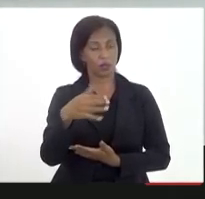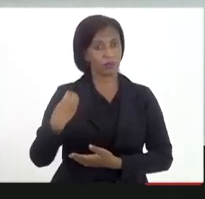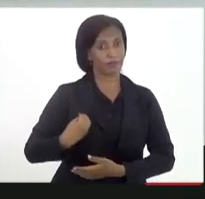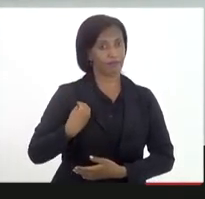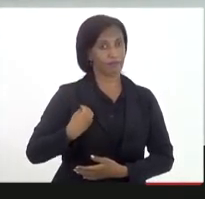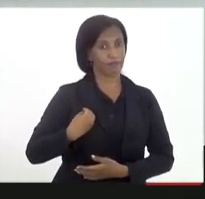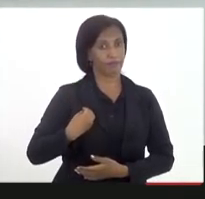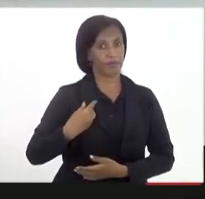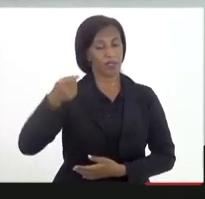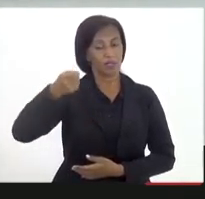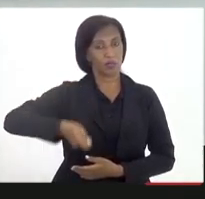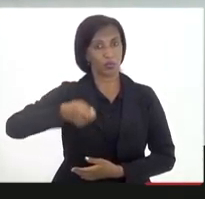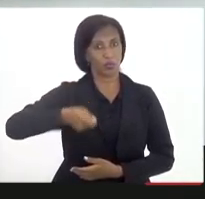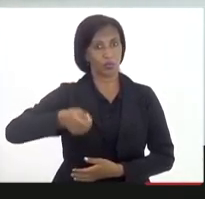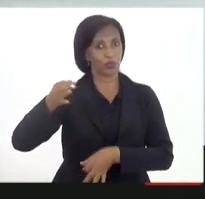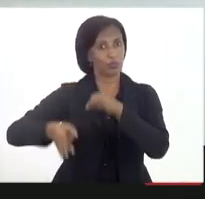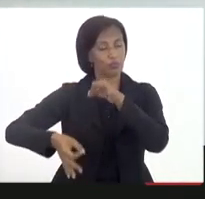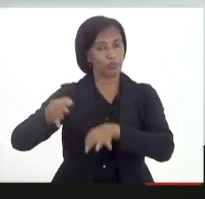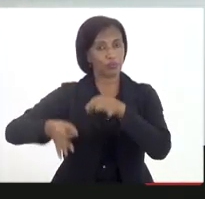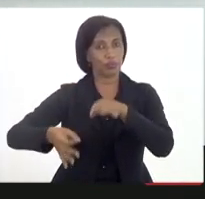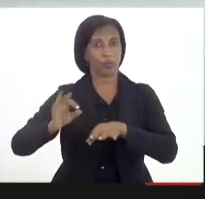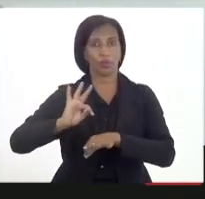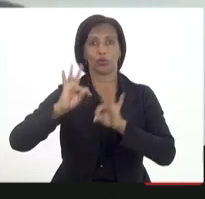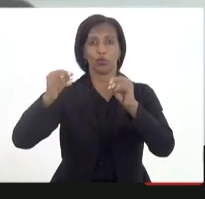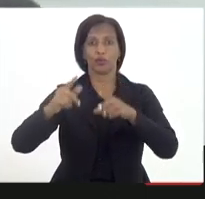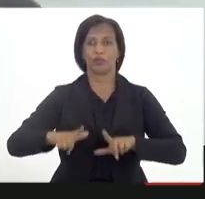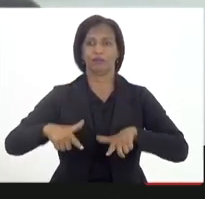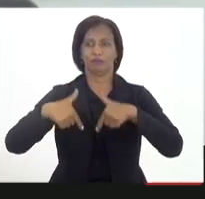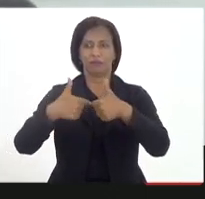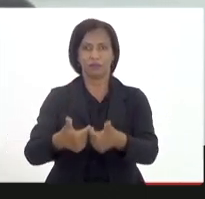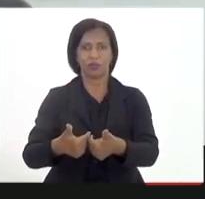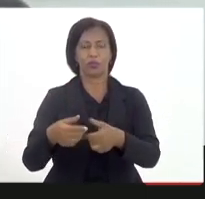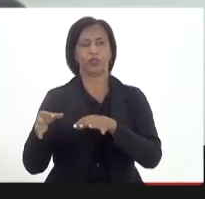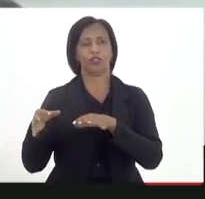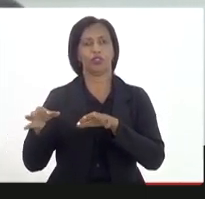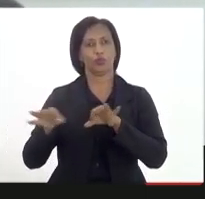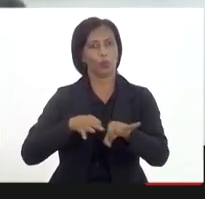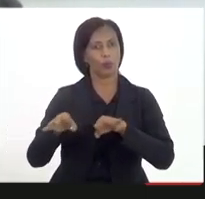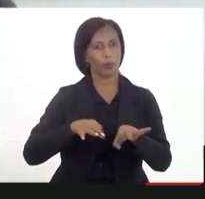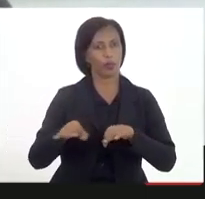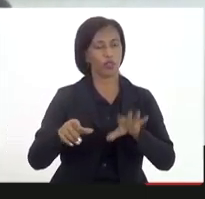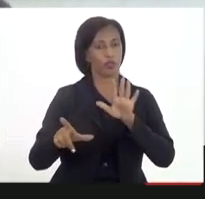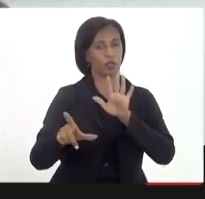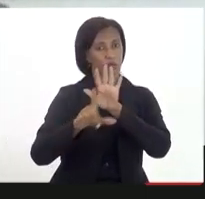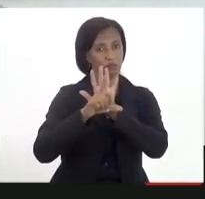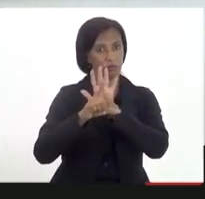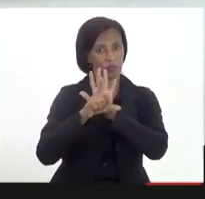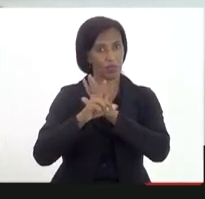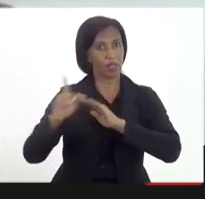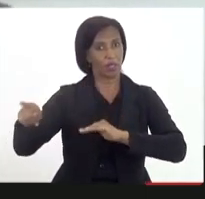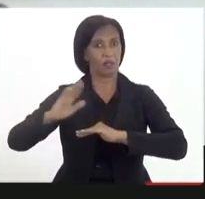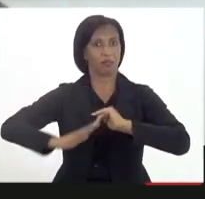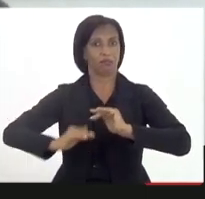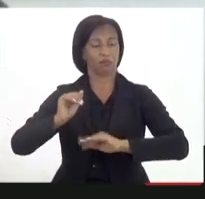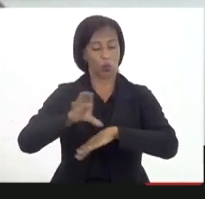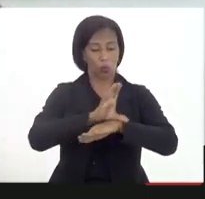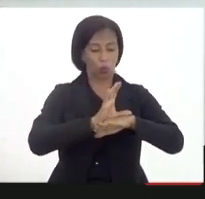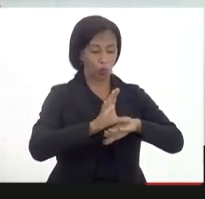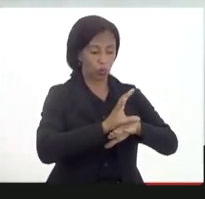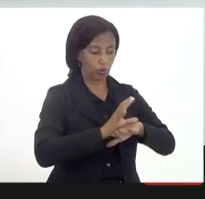porque todas as ações uma eventual propositura de um projeto de lei ela tempo competência originária conforme mandamento